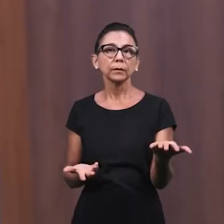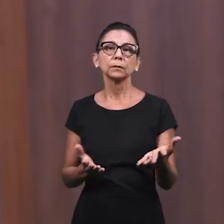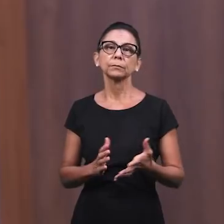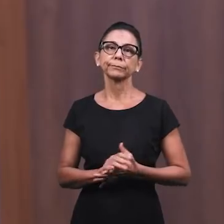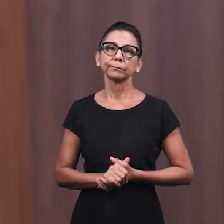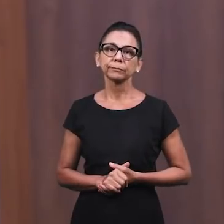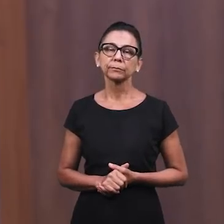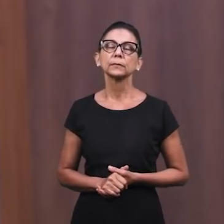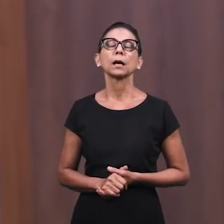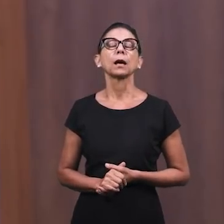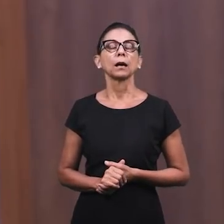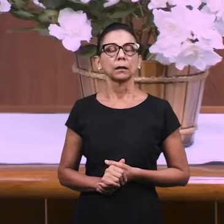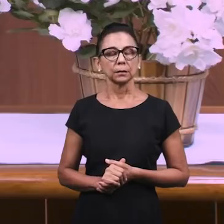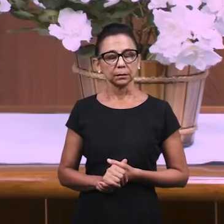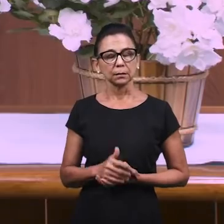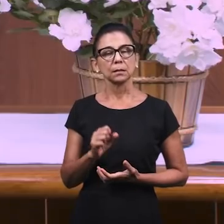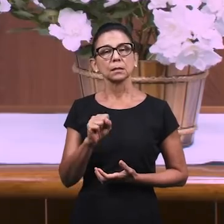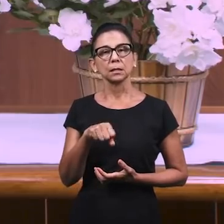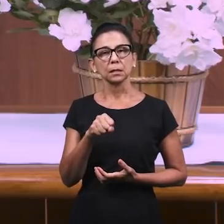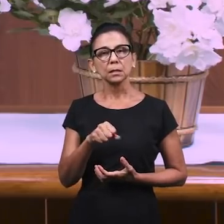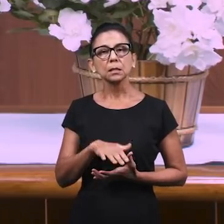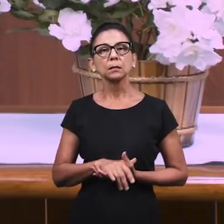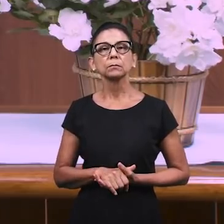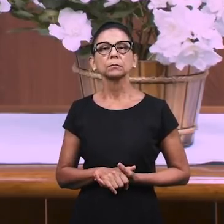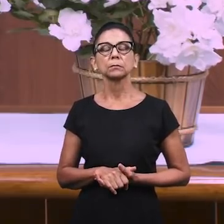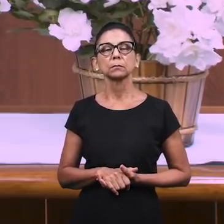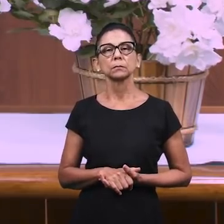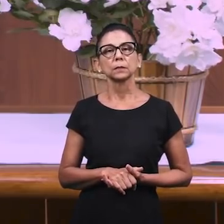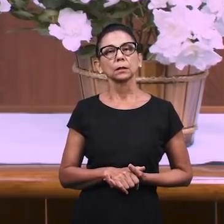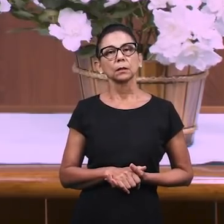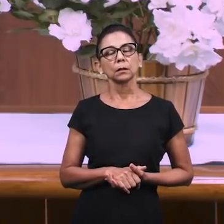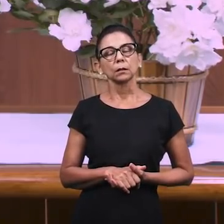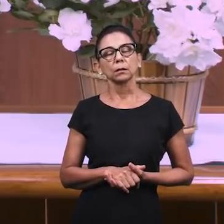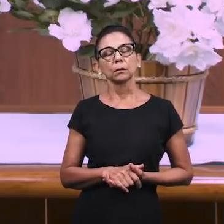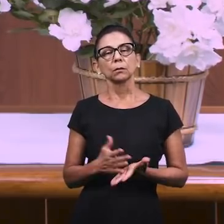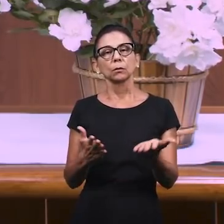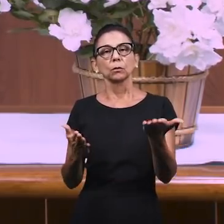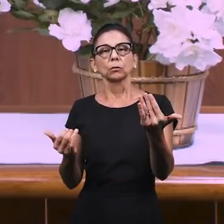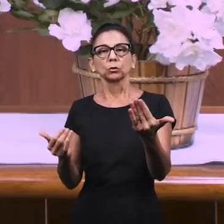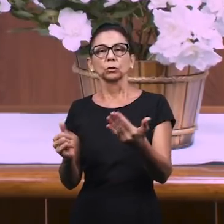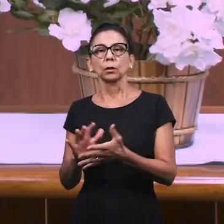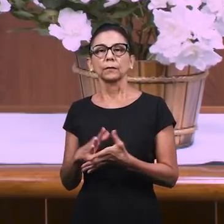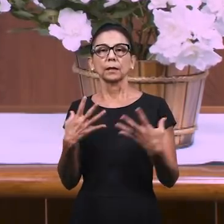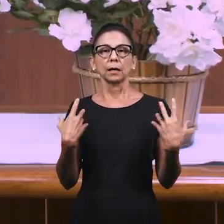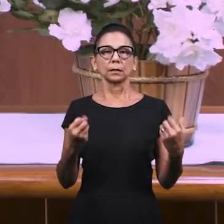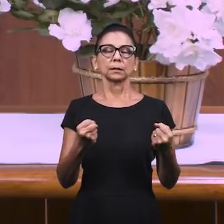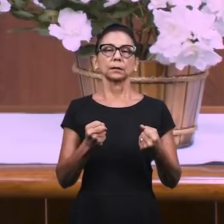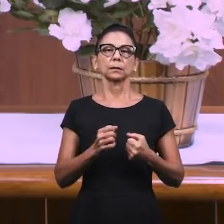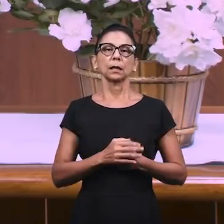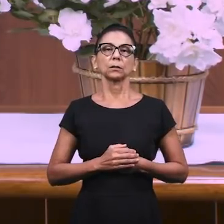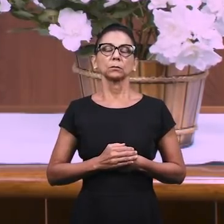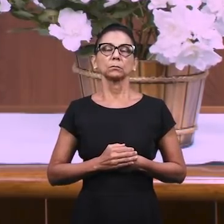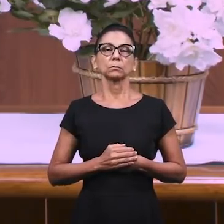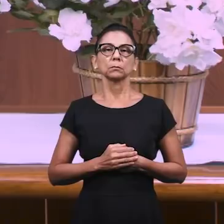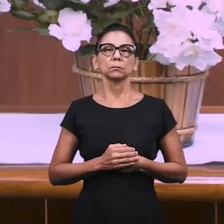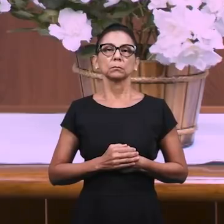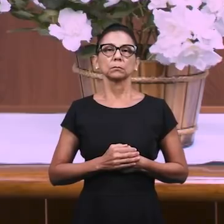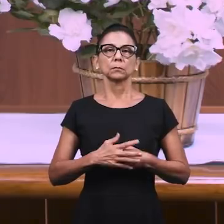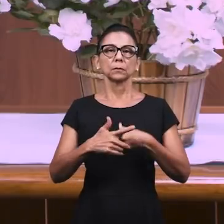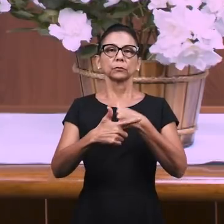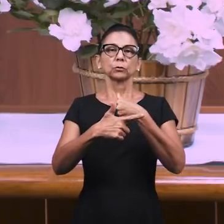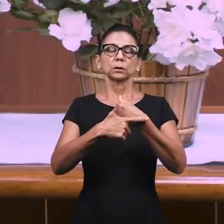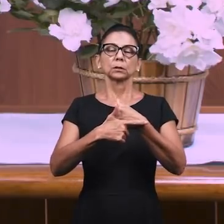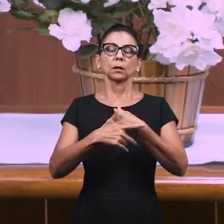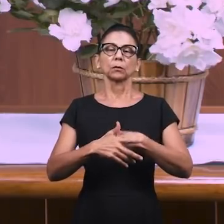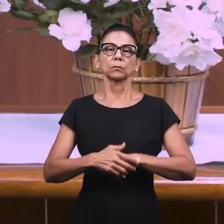jovem. Os jovens vieram, cobriram, talvez com lençol, cobriram e tiraram. Vou